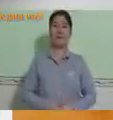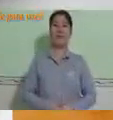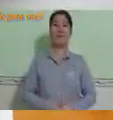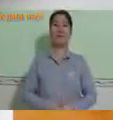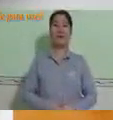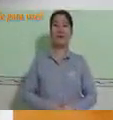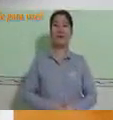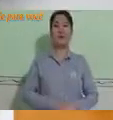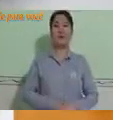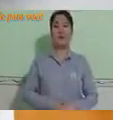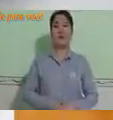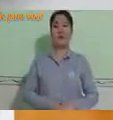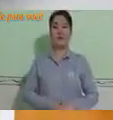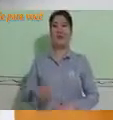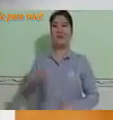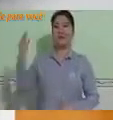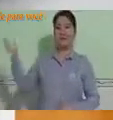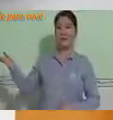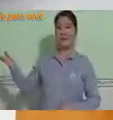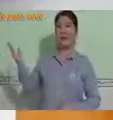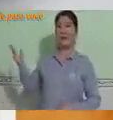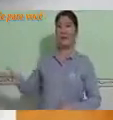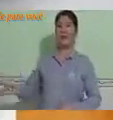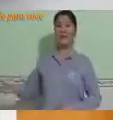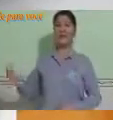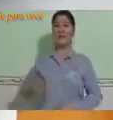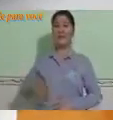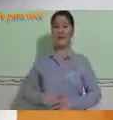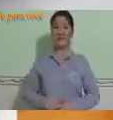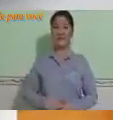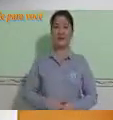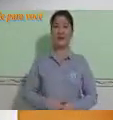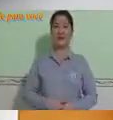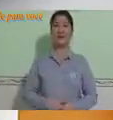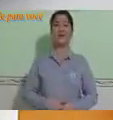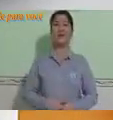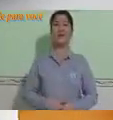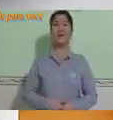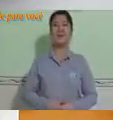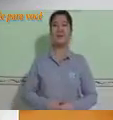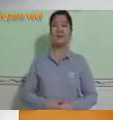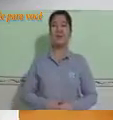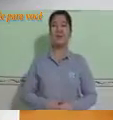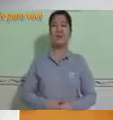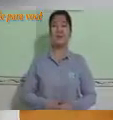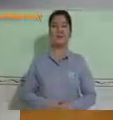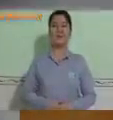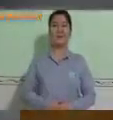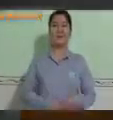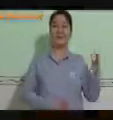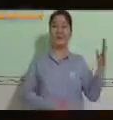Leia mais em 2 pontos: sal em excesso faz mal. Além disso, em alguns casos, os alimentos ricos em sal